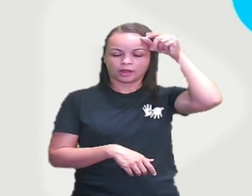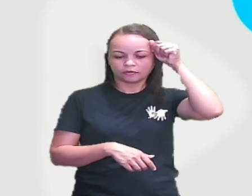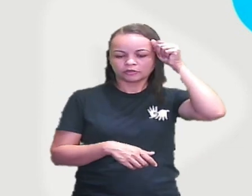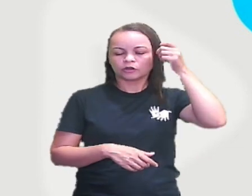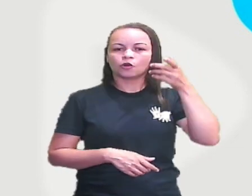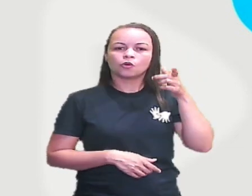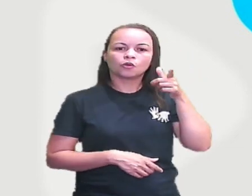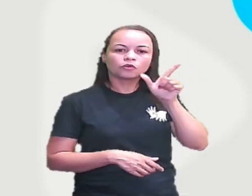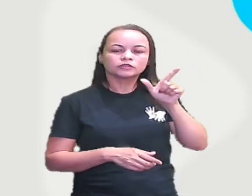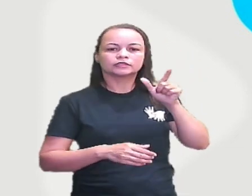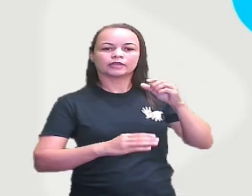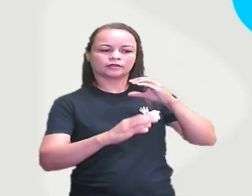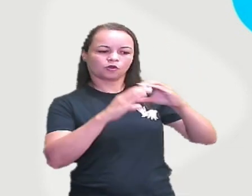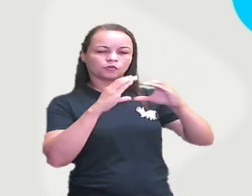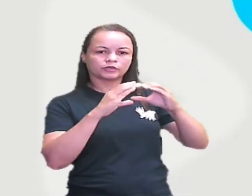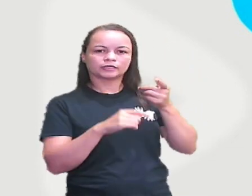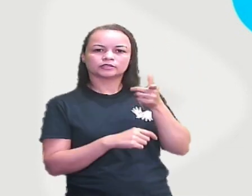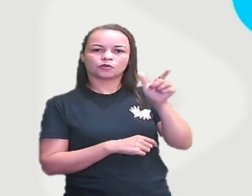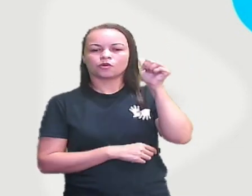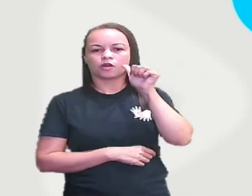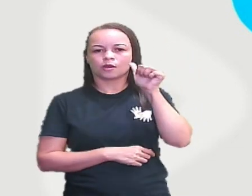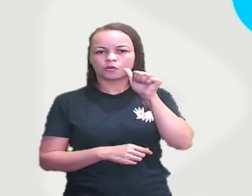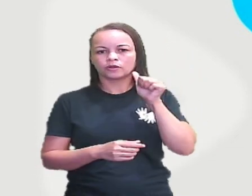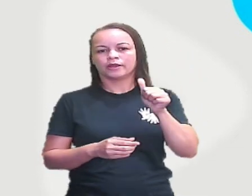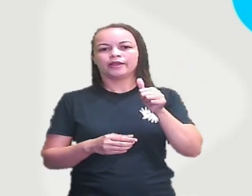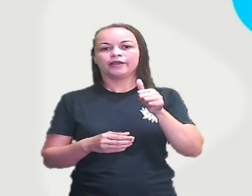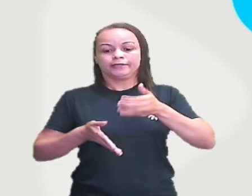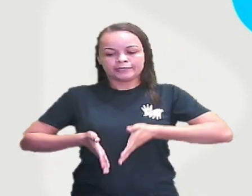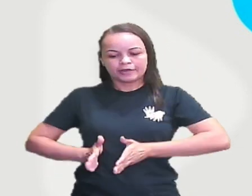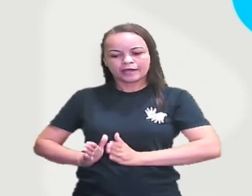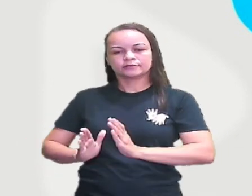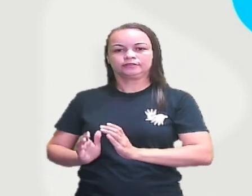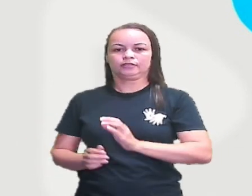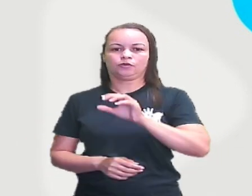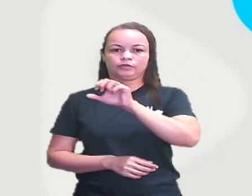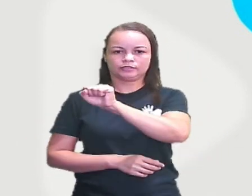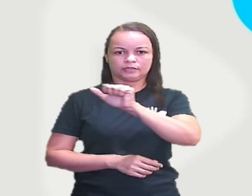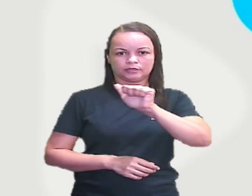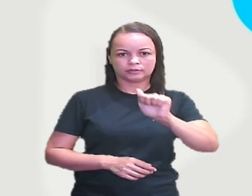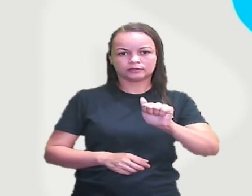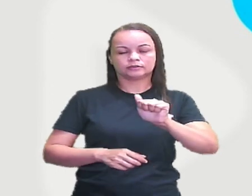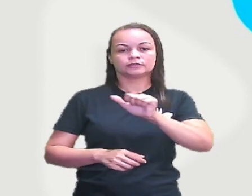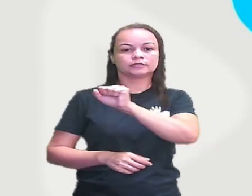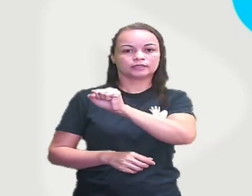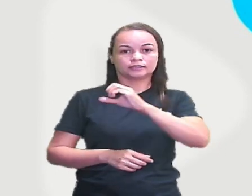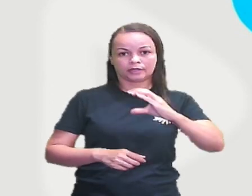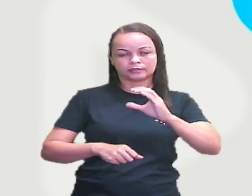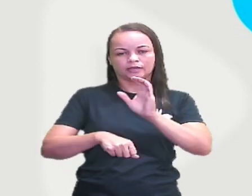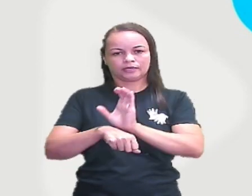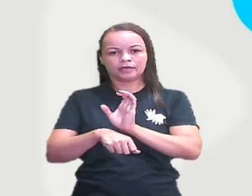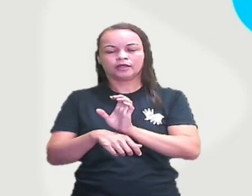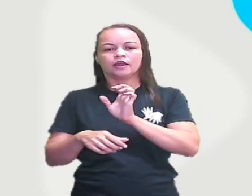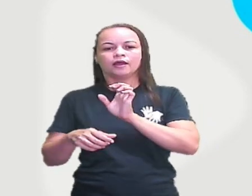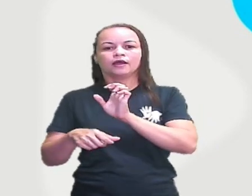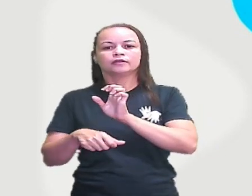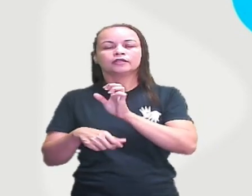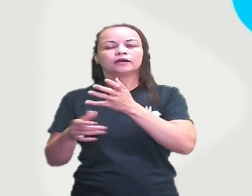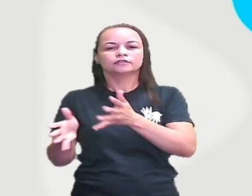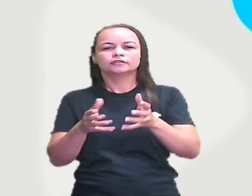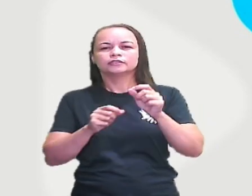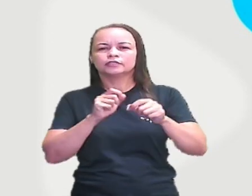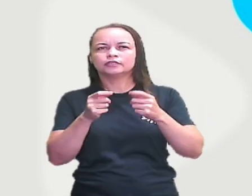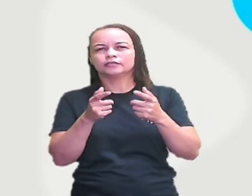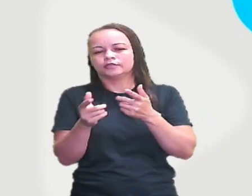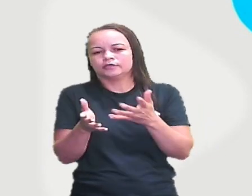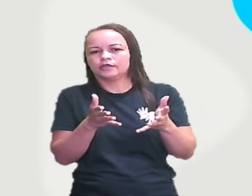viveu em Santa Catarina, baseado nas regras comuns da norma padrão da língua portuguesa. Né? É claro que lá